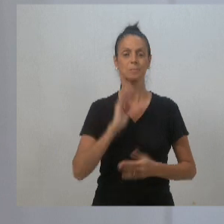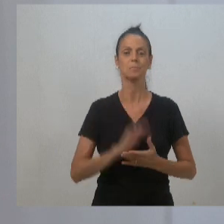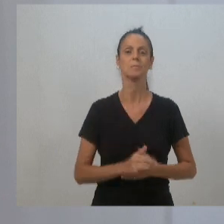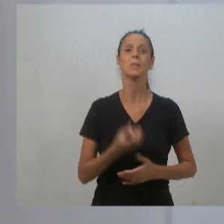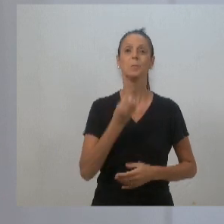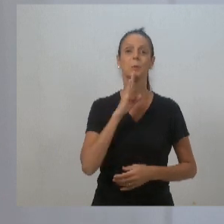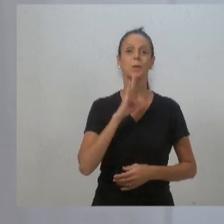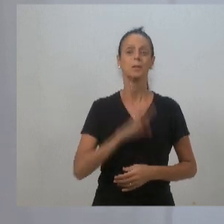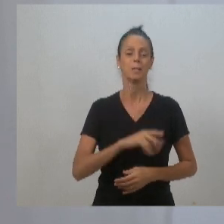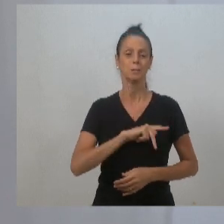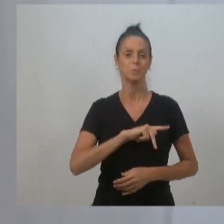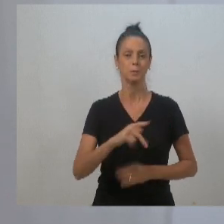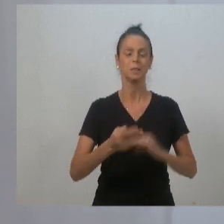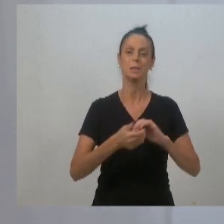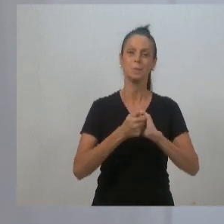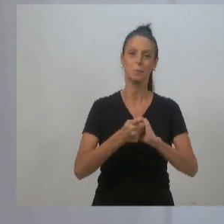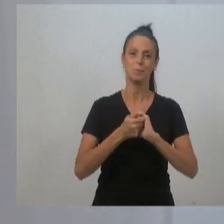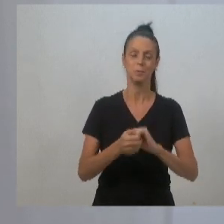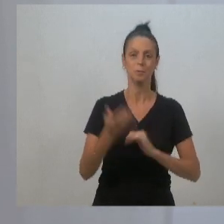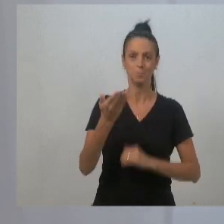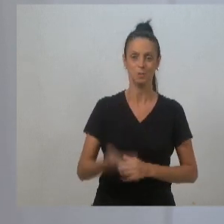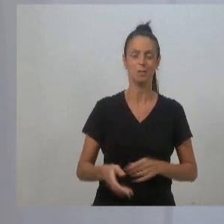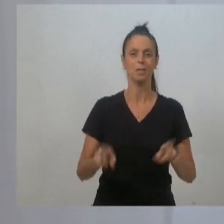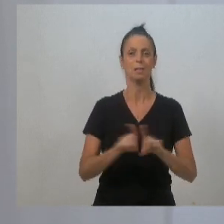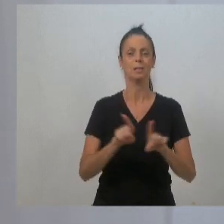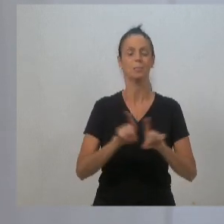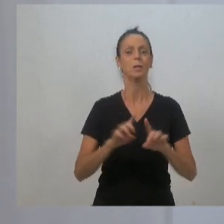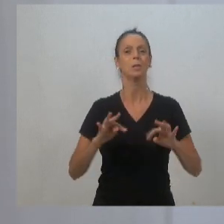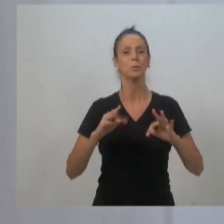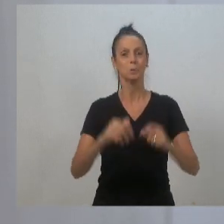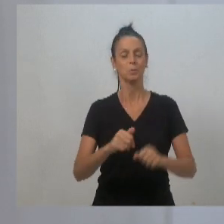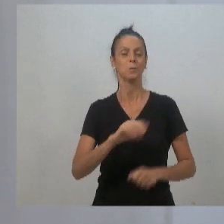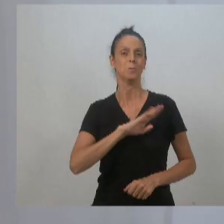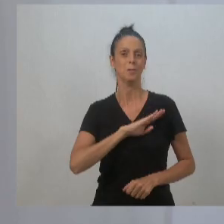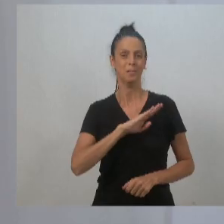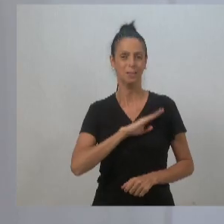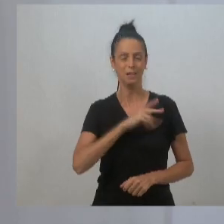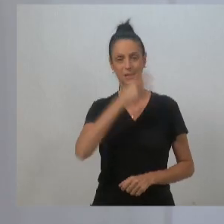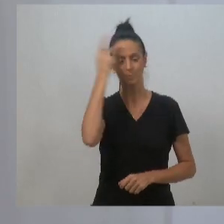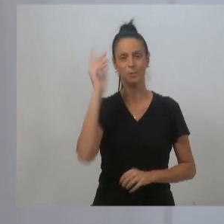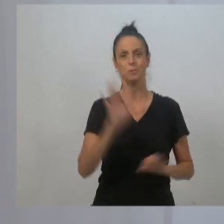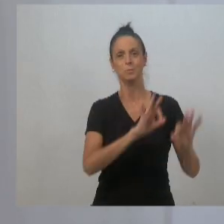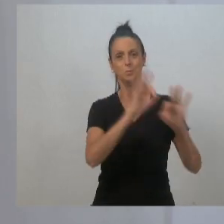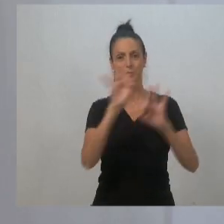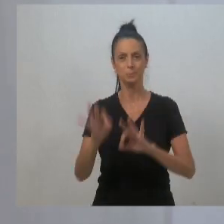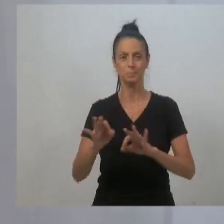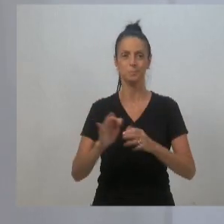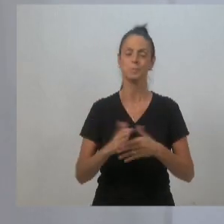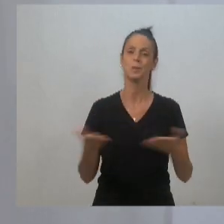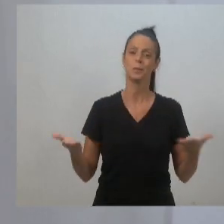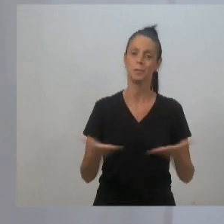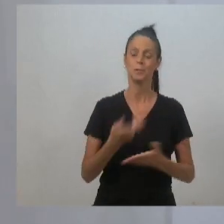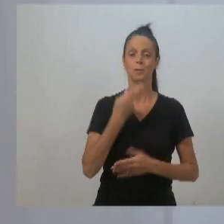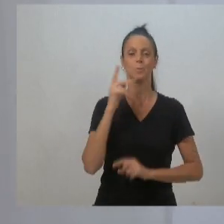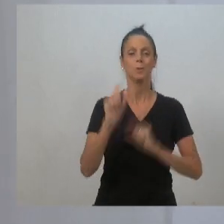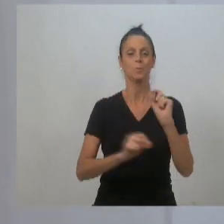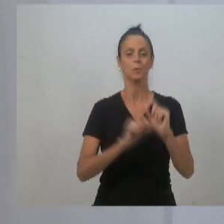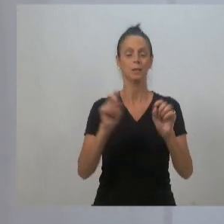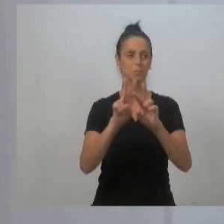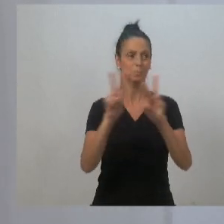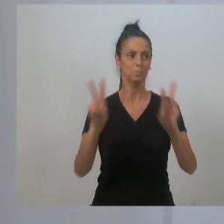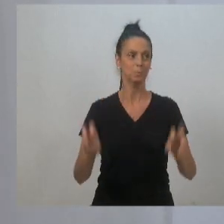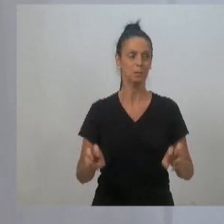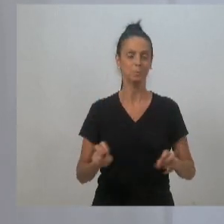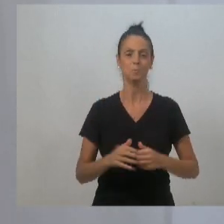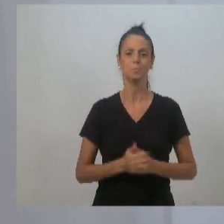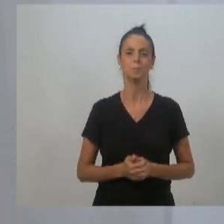Boa tarde, presidente. Cumprimentando Vossa Excelência, cumprimento os demais colegas, comunidade que nos acompanha. Hoje eu quero falar aqui sobre o